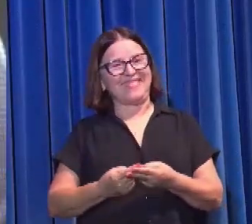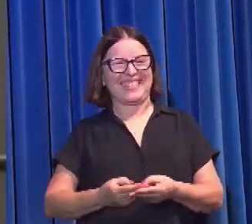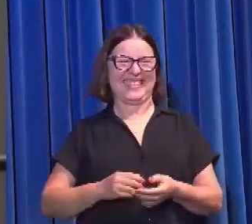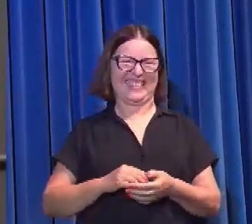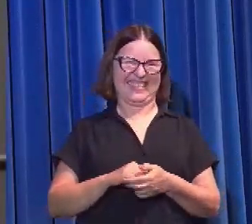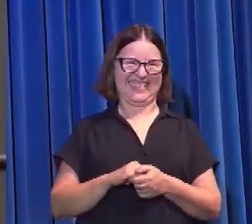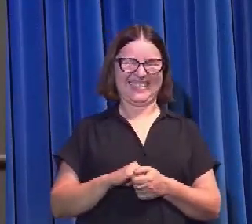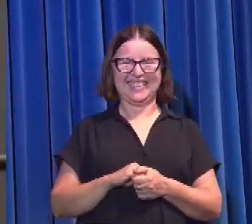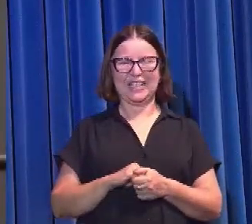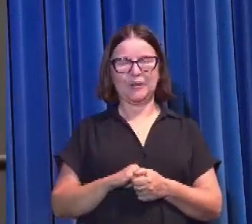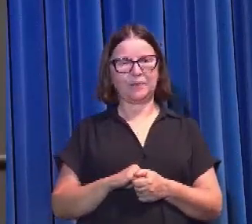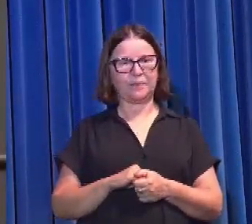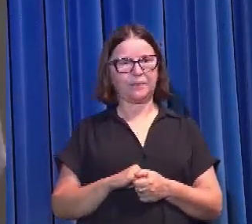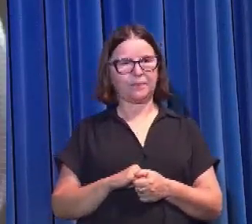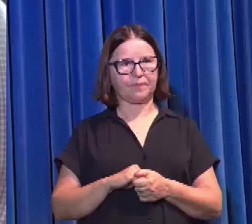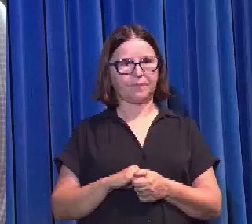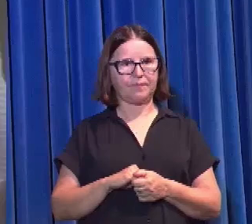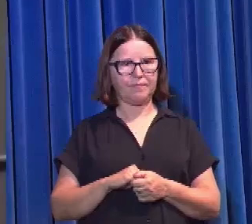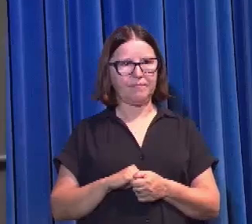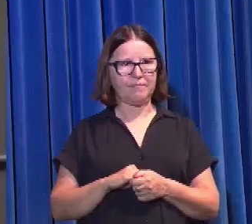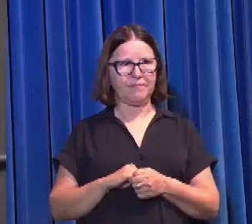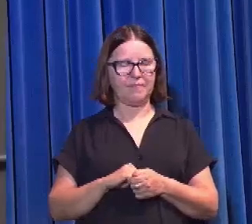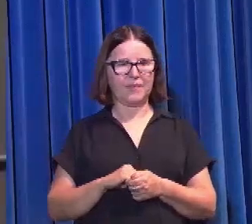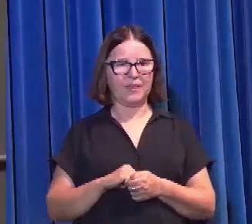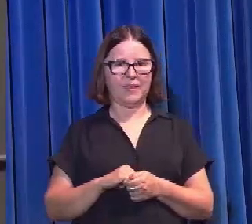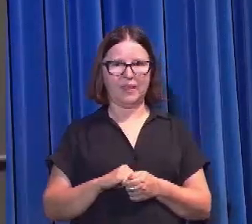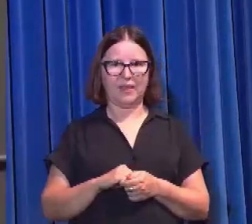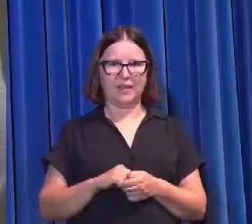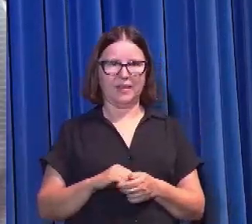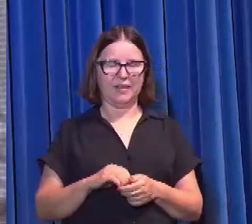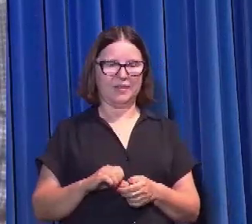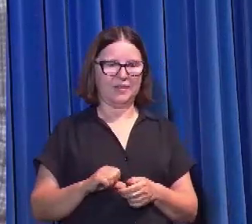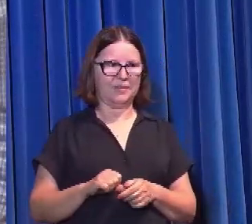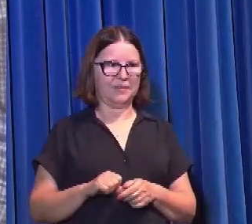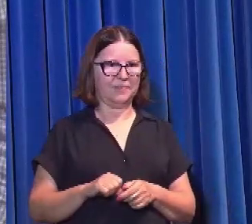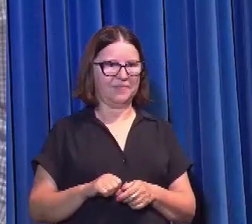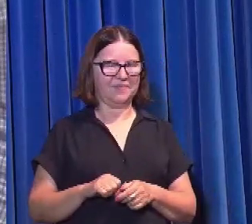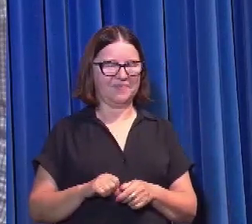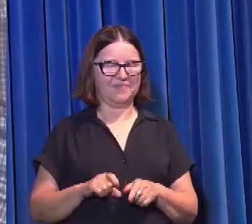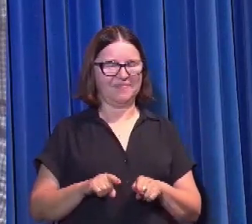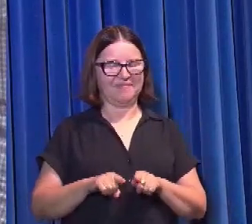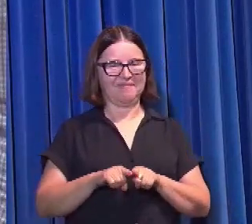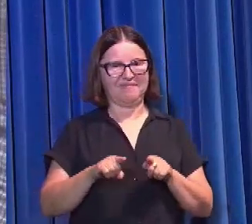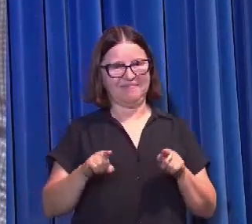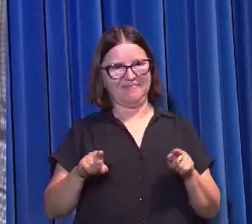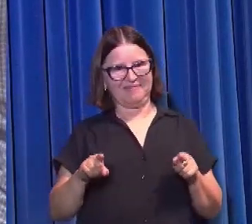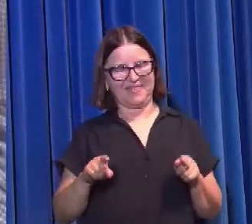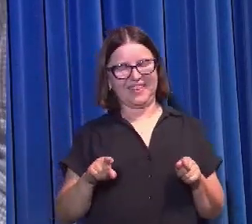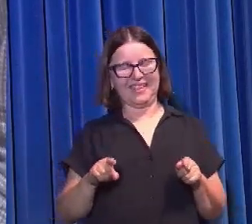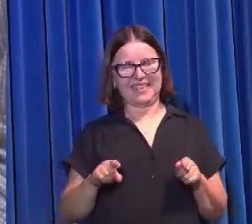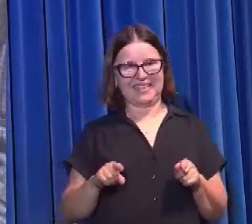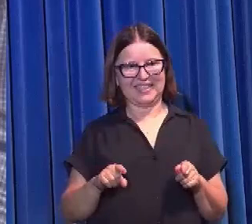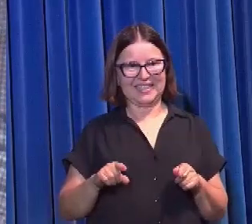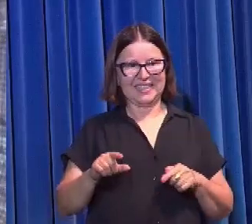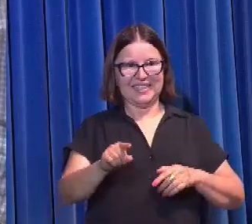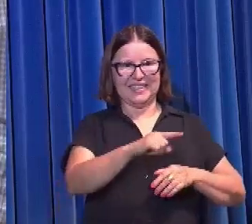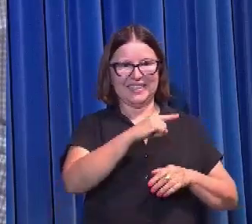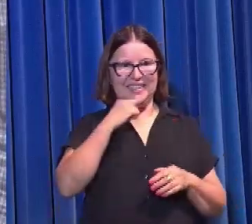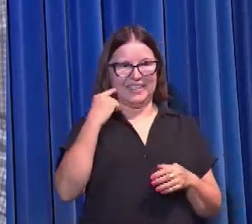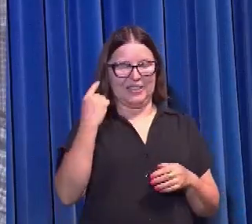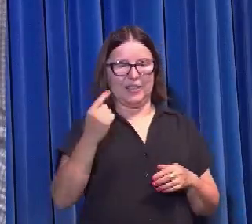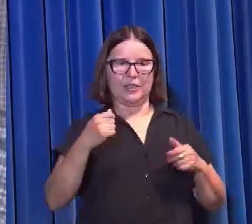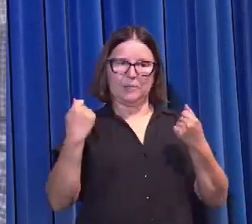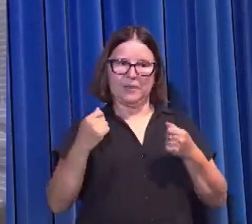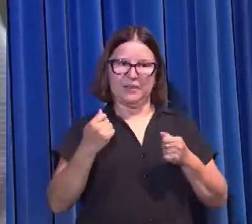Né? Se o meu cônjuge não peca, por que eu preciso ter longanimidade com ele? Então nós vamos exercitar o